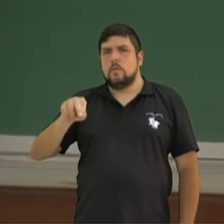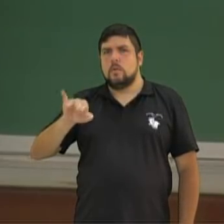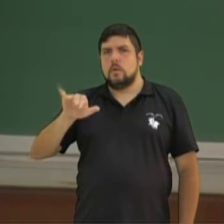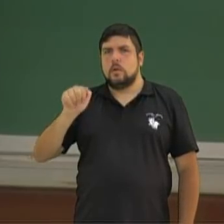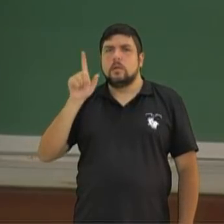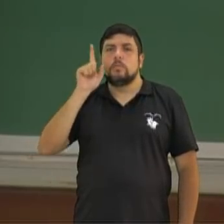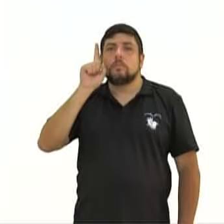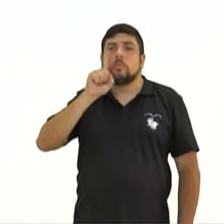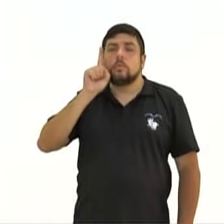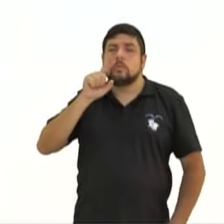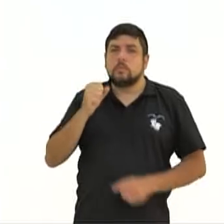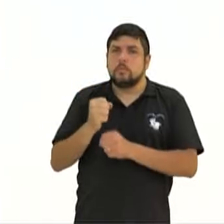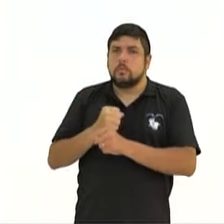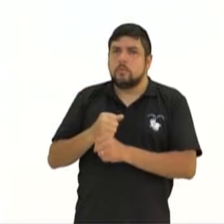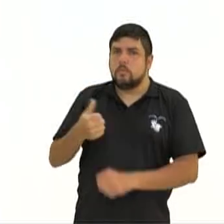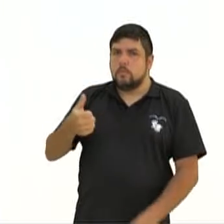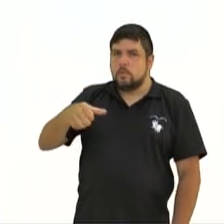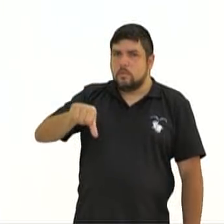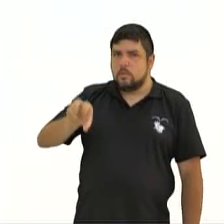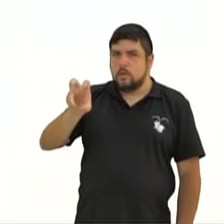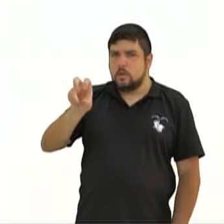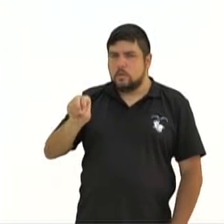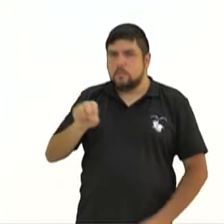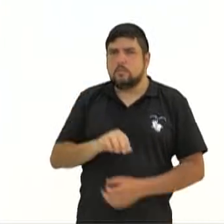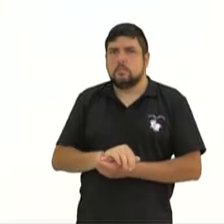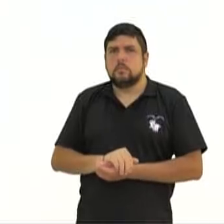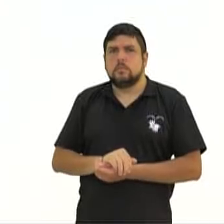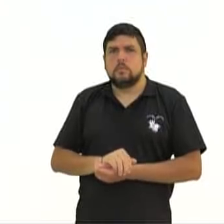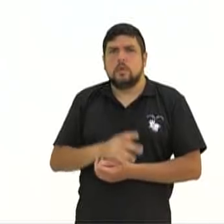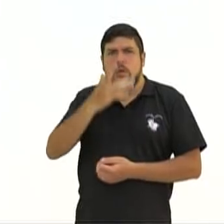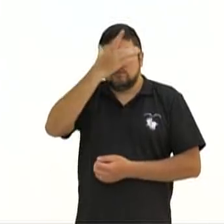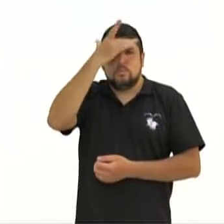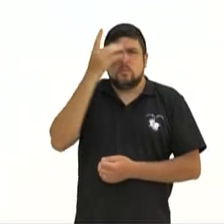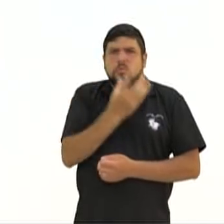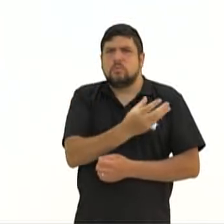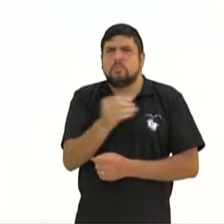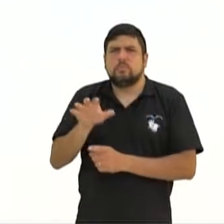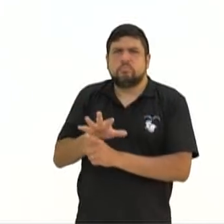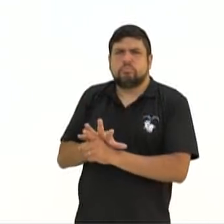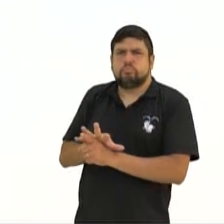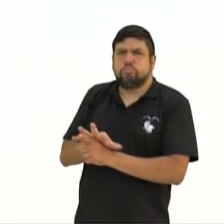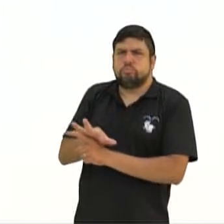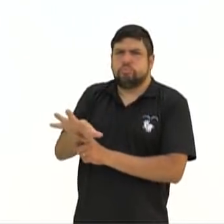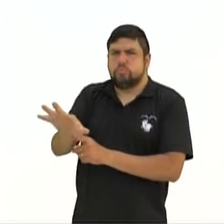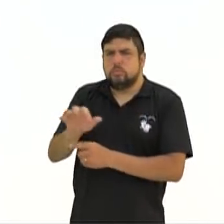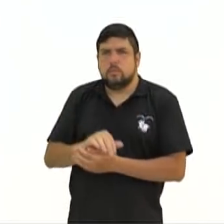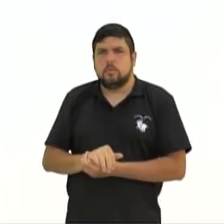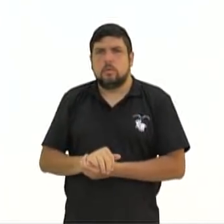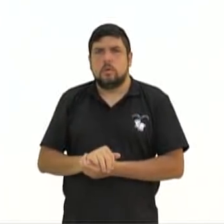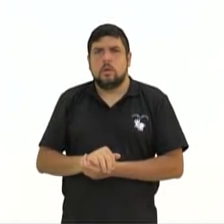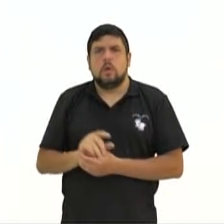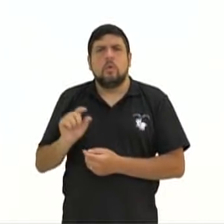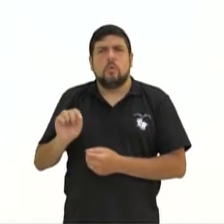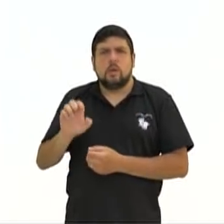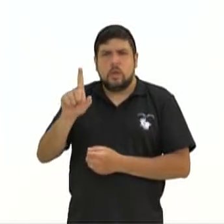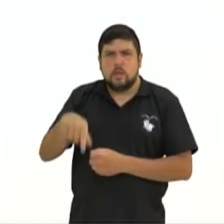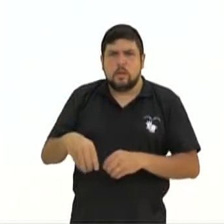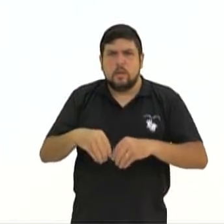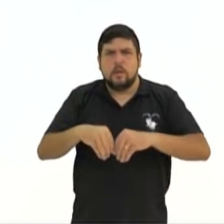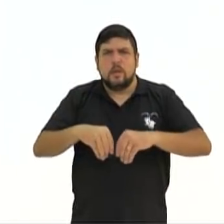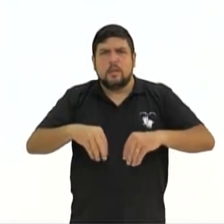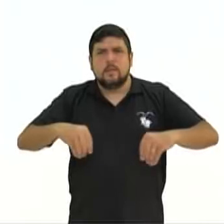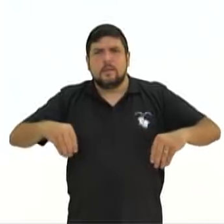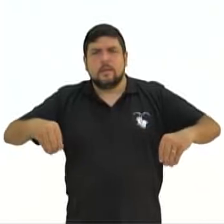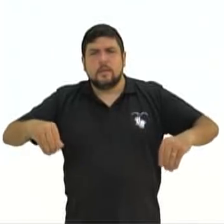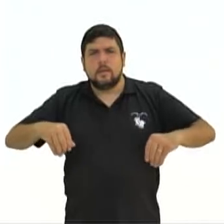adeptos. Consiste na prática do ciclismo em diferentes tipos de terrenos, estradas de